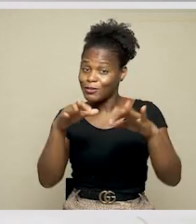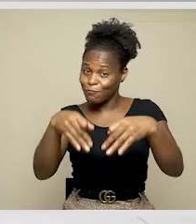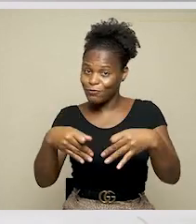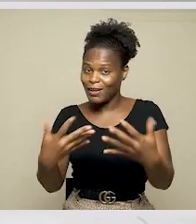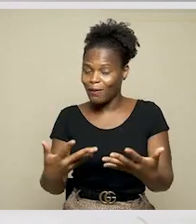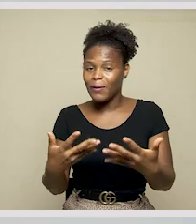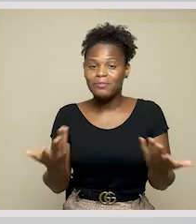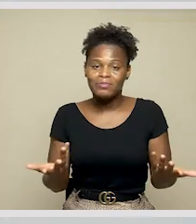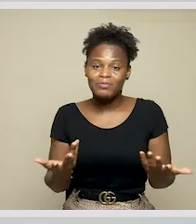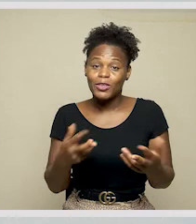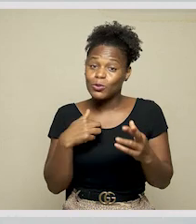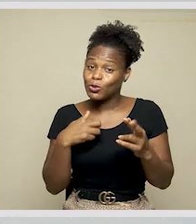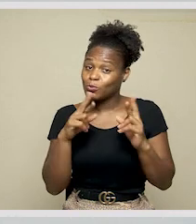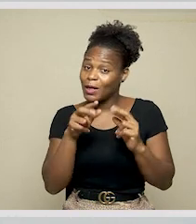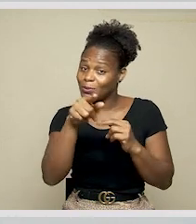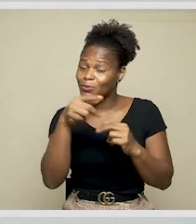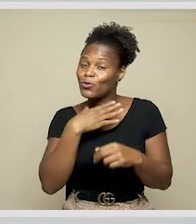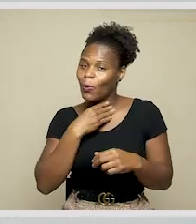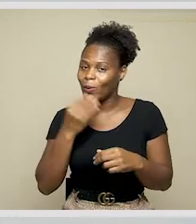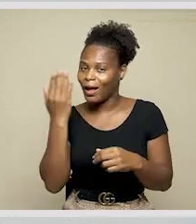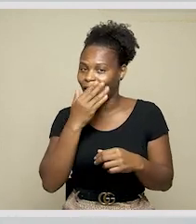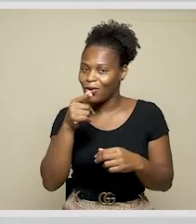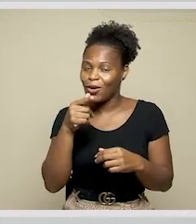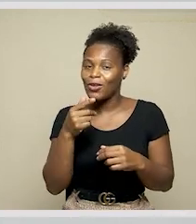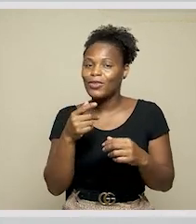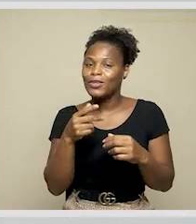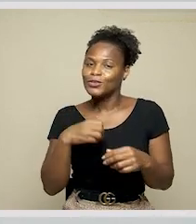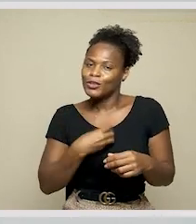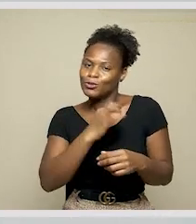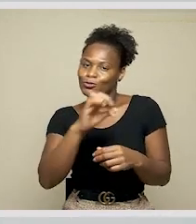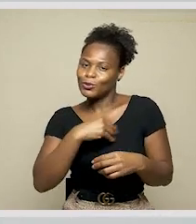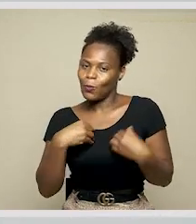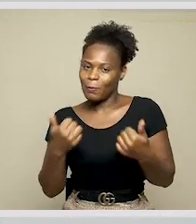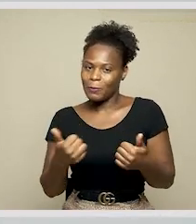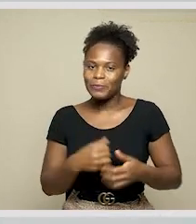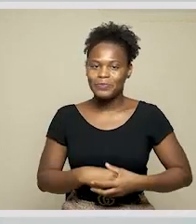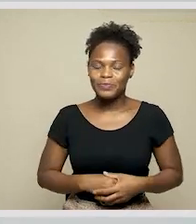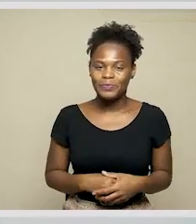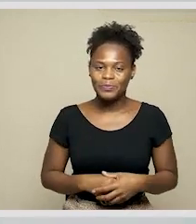Estudar em Casa. Espero que tenham apreciado a aula. Votos de boa saúde.